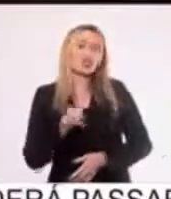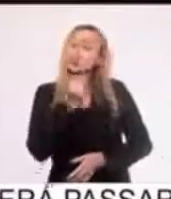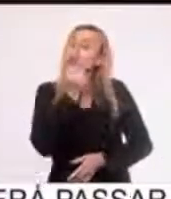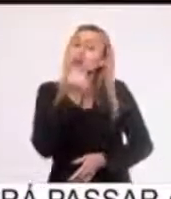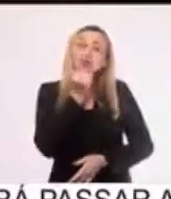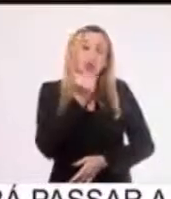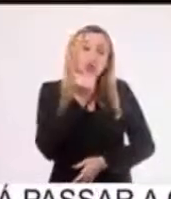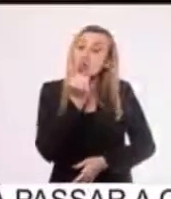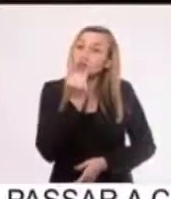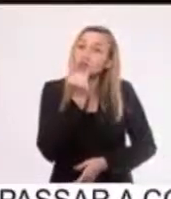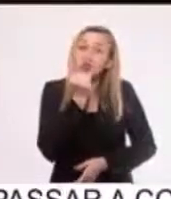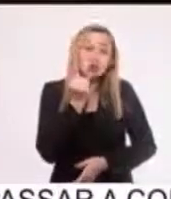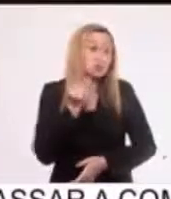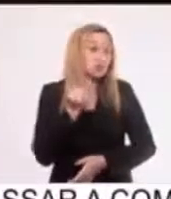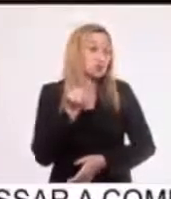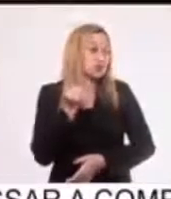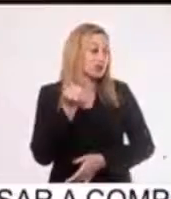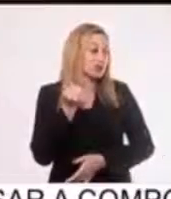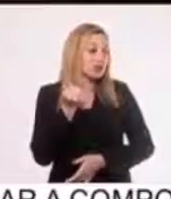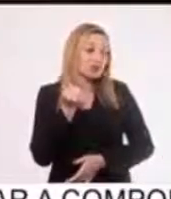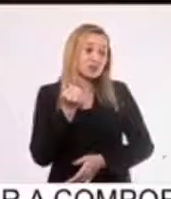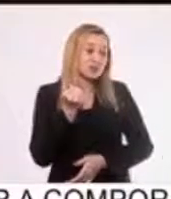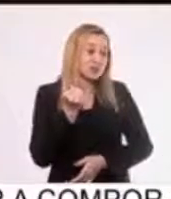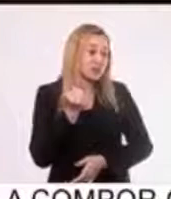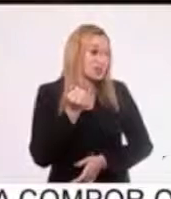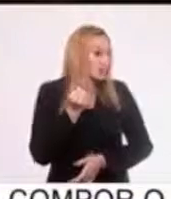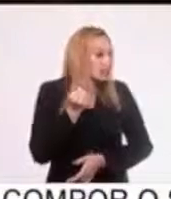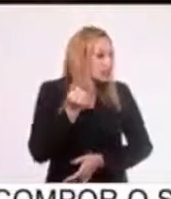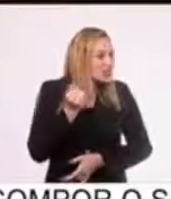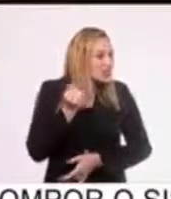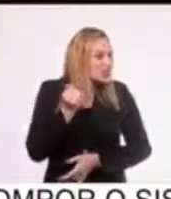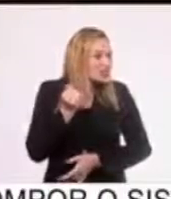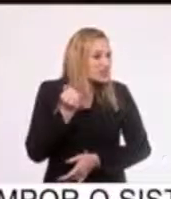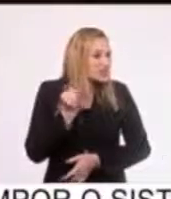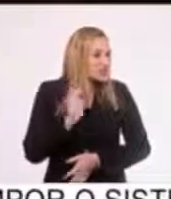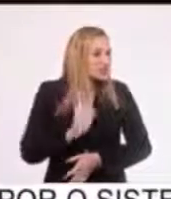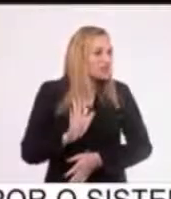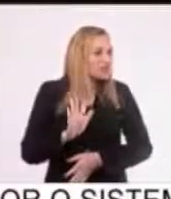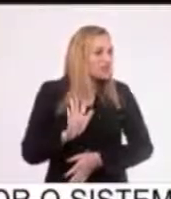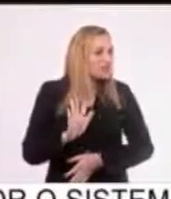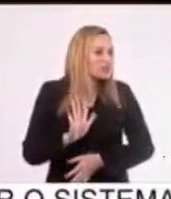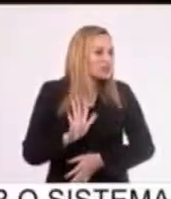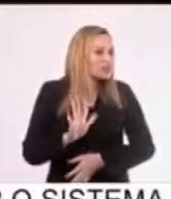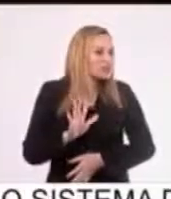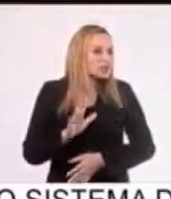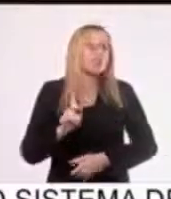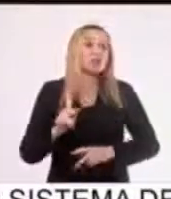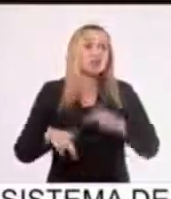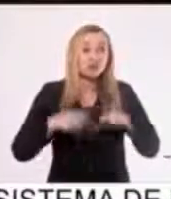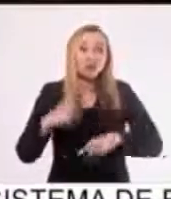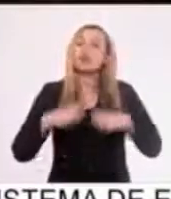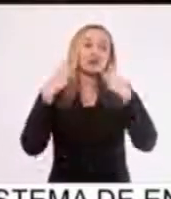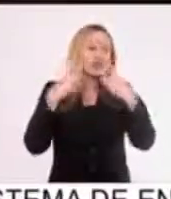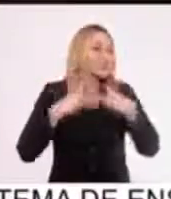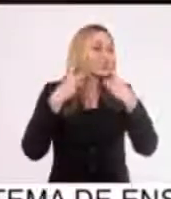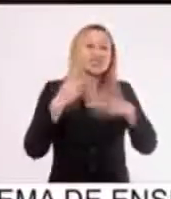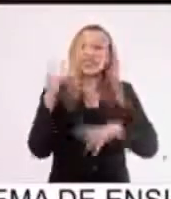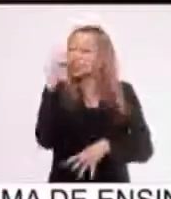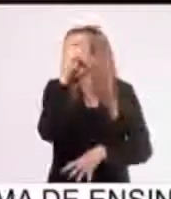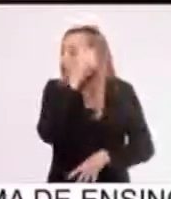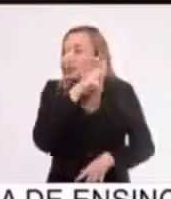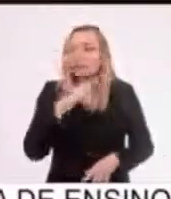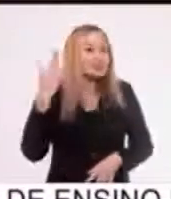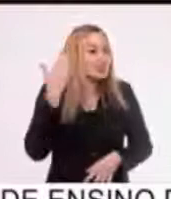público, política ideológica nas universidades públicas. Tá essa bagunça aqui.